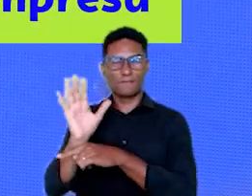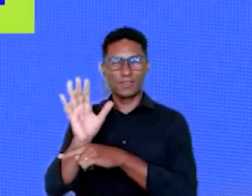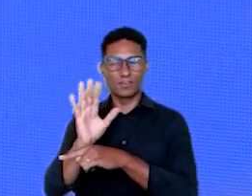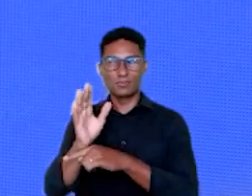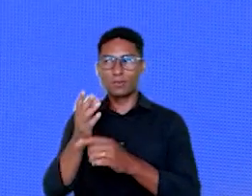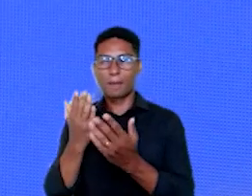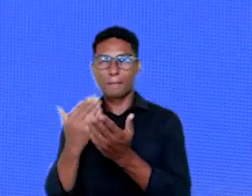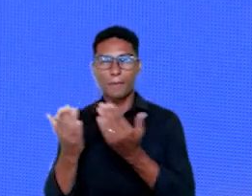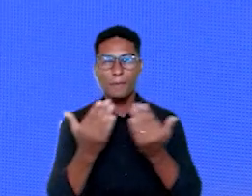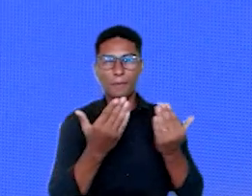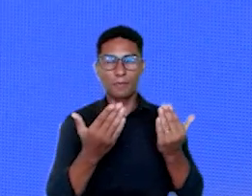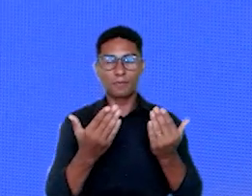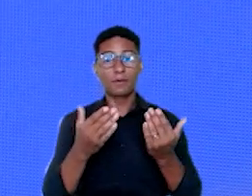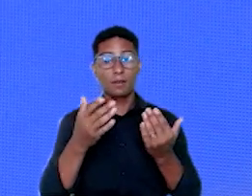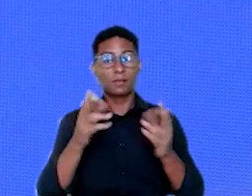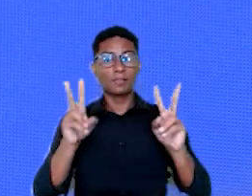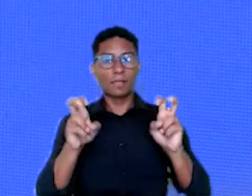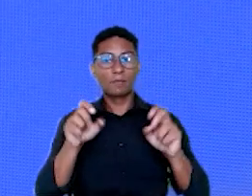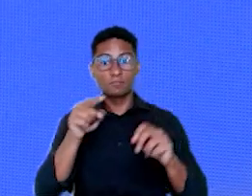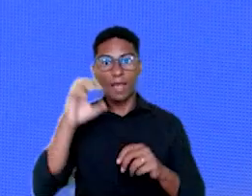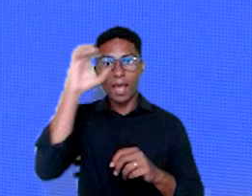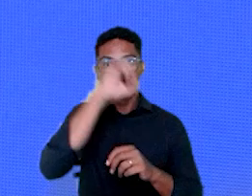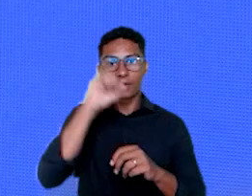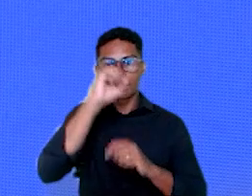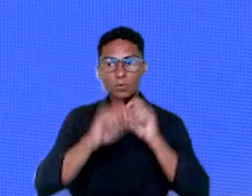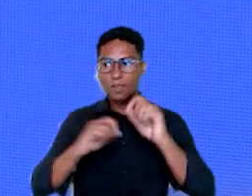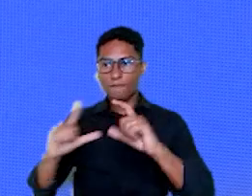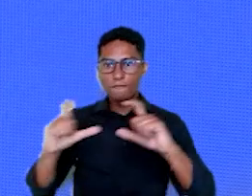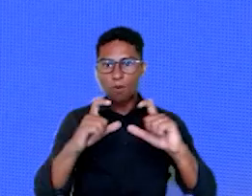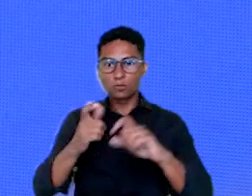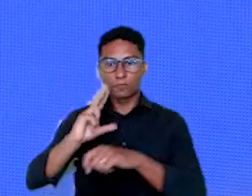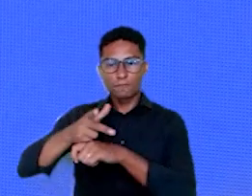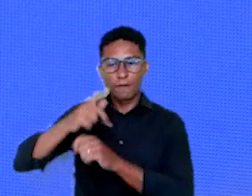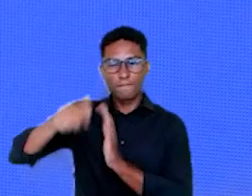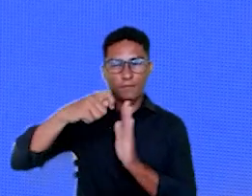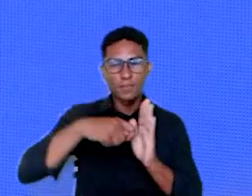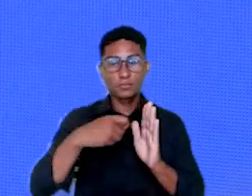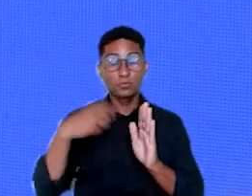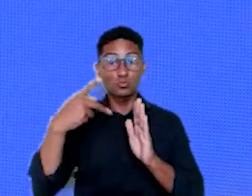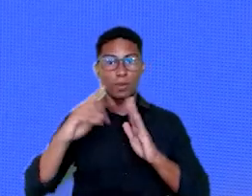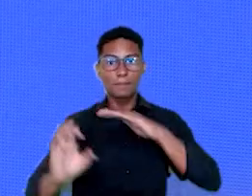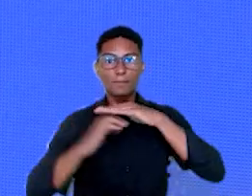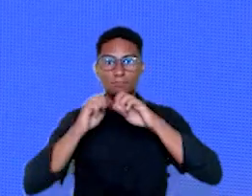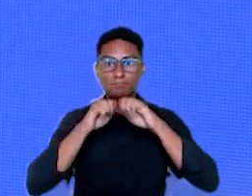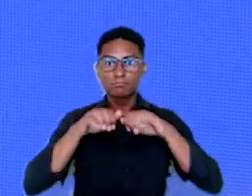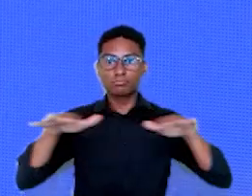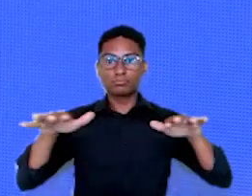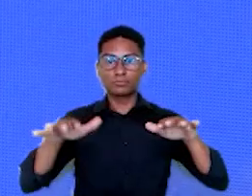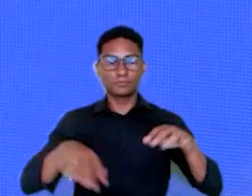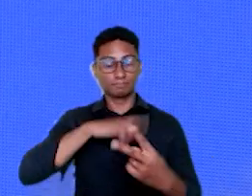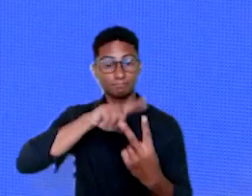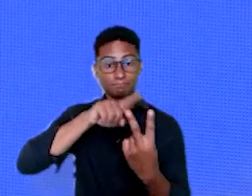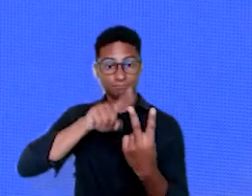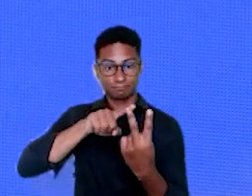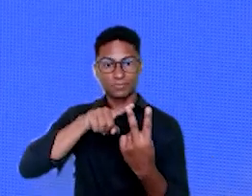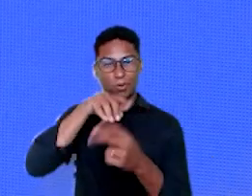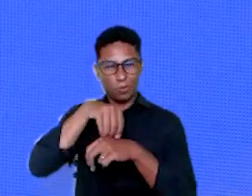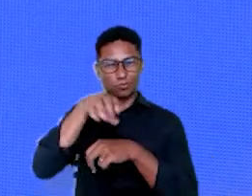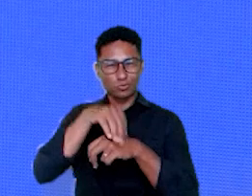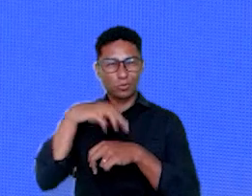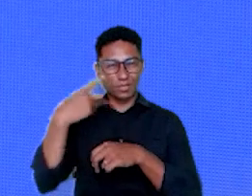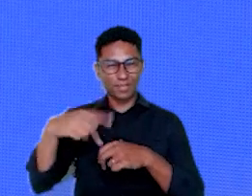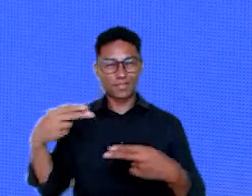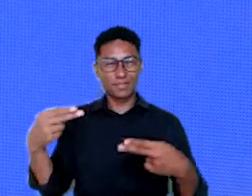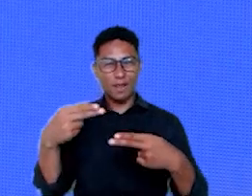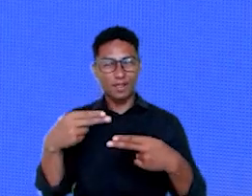tema Aprenda a fazer fotos e vídeos para divulgar sua empresa. A Kate Cidrão e o César Ossamo, consultores do Sebrae, dão